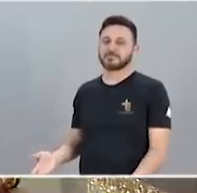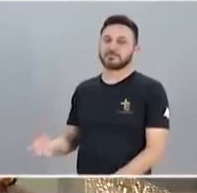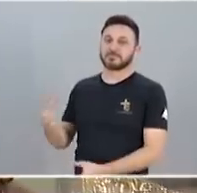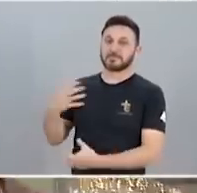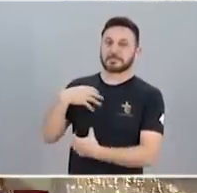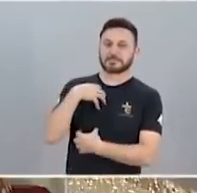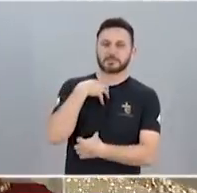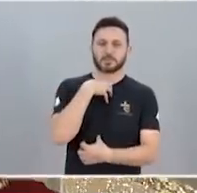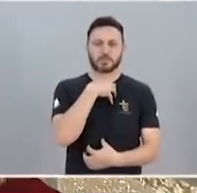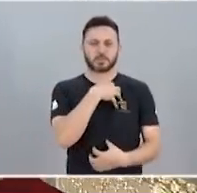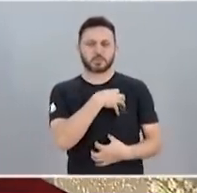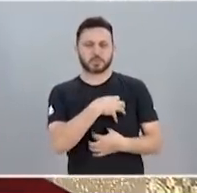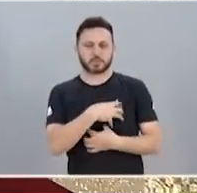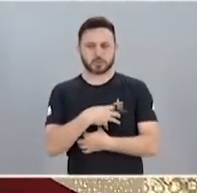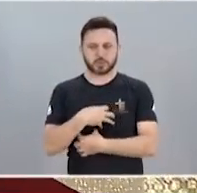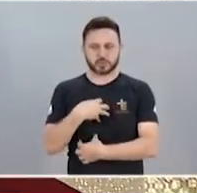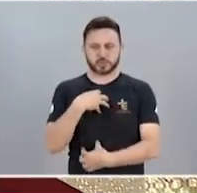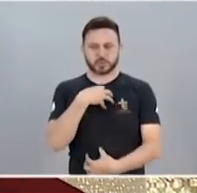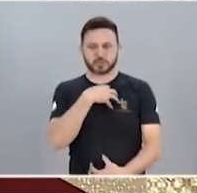aflição